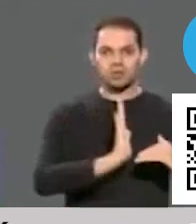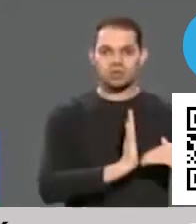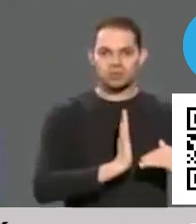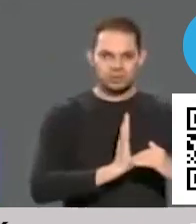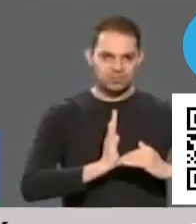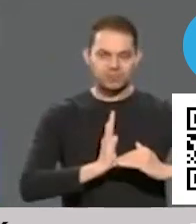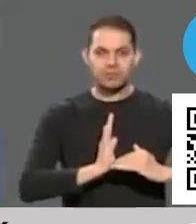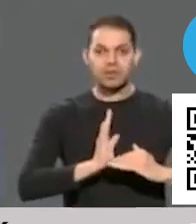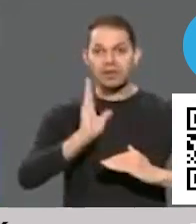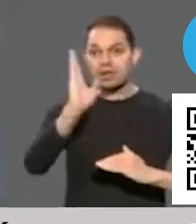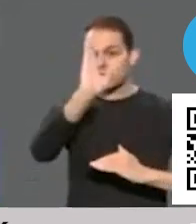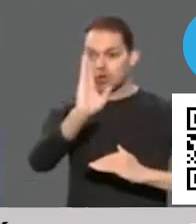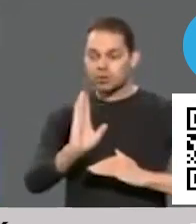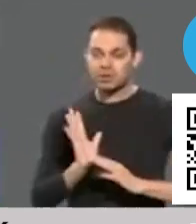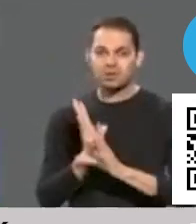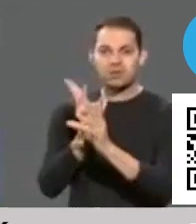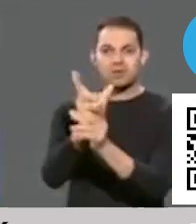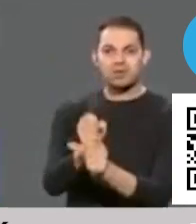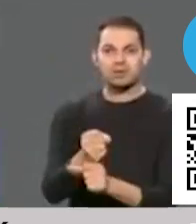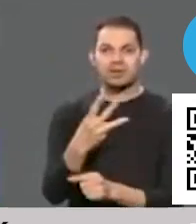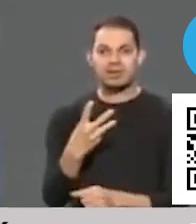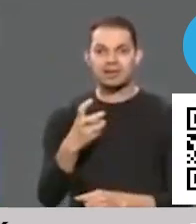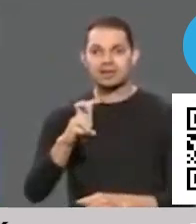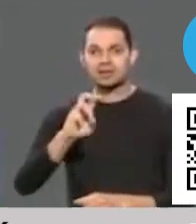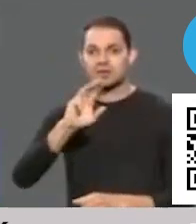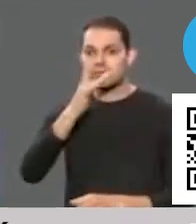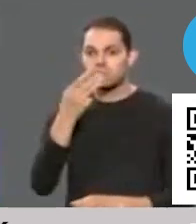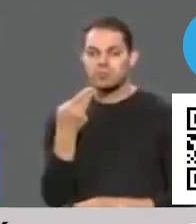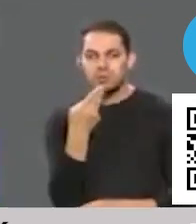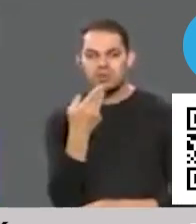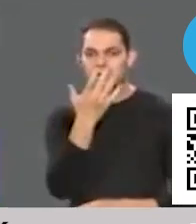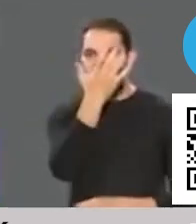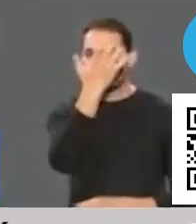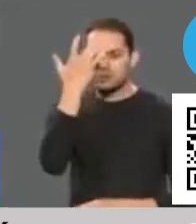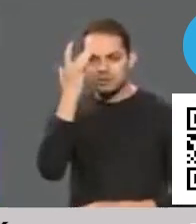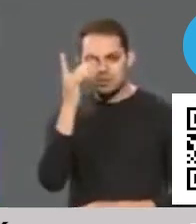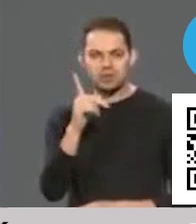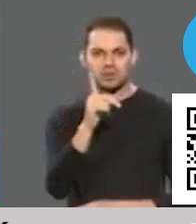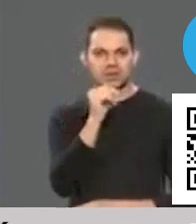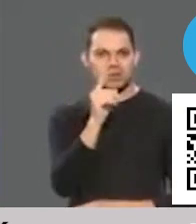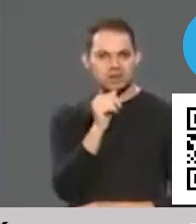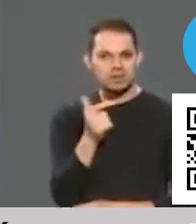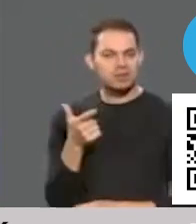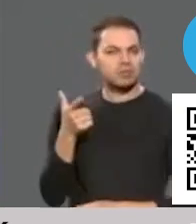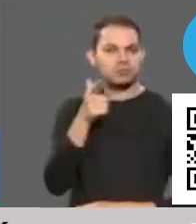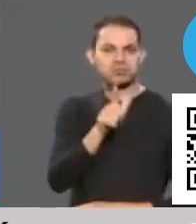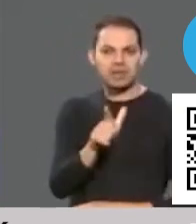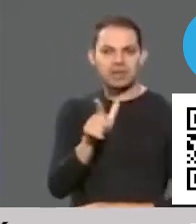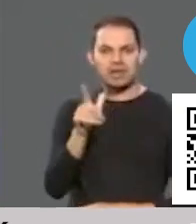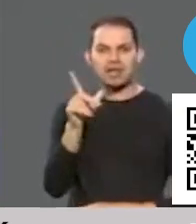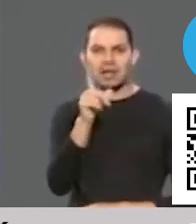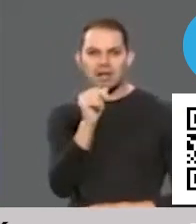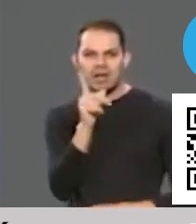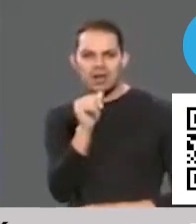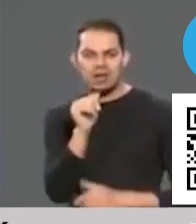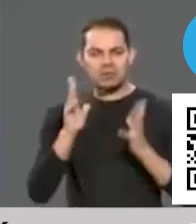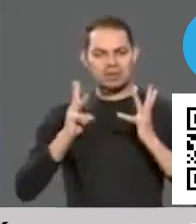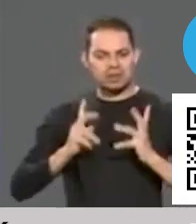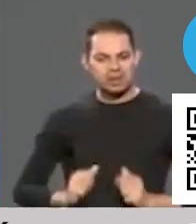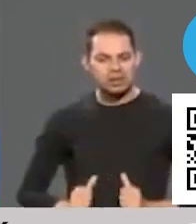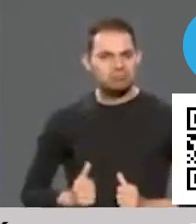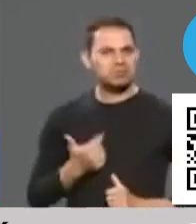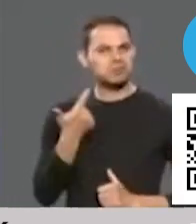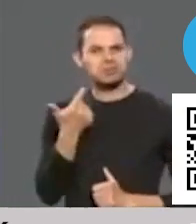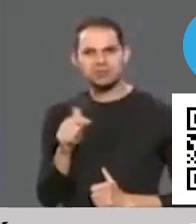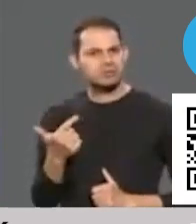O Brasil tem mais de 35 milhões de pessoas sem acesso à água limpa, sem acesso à água, e